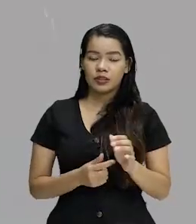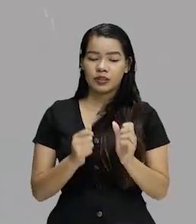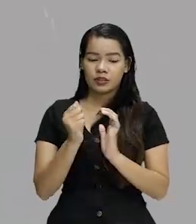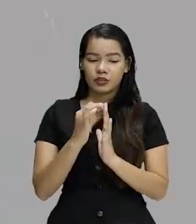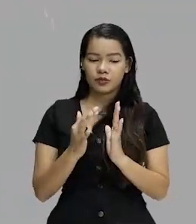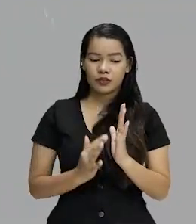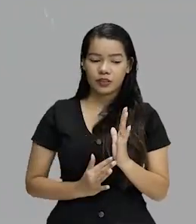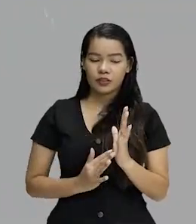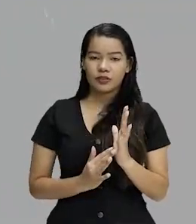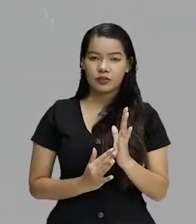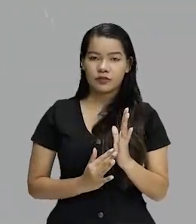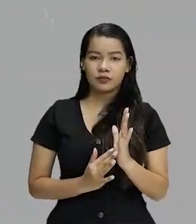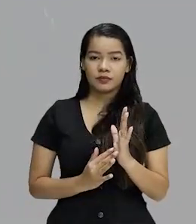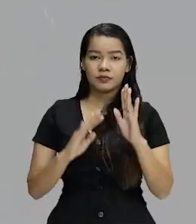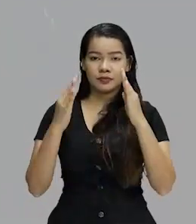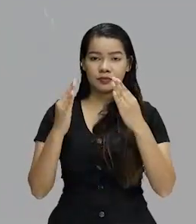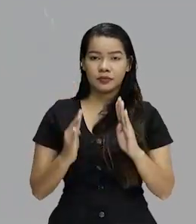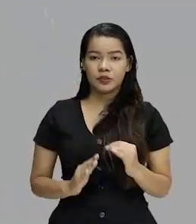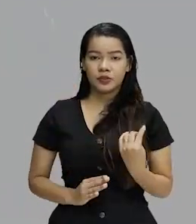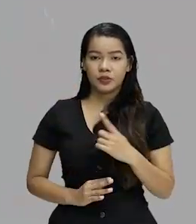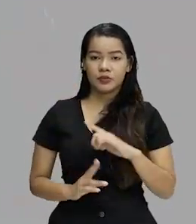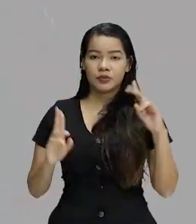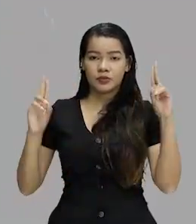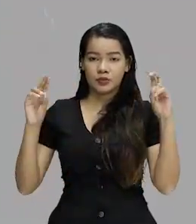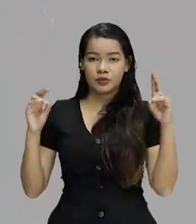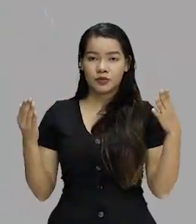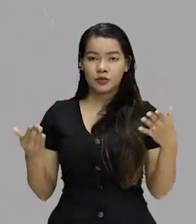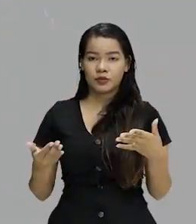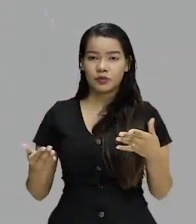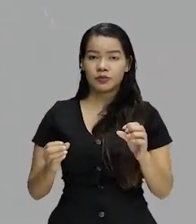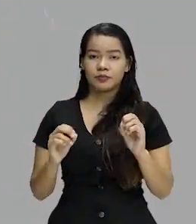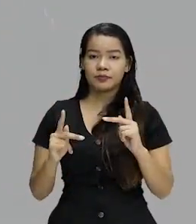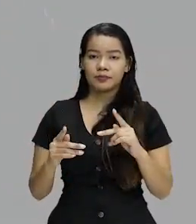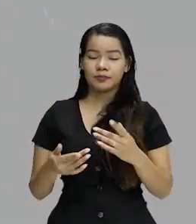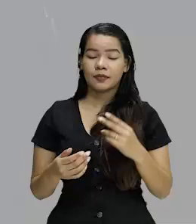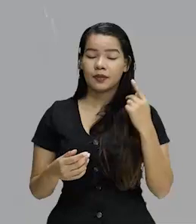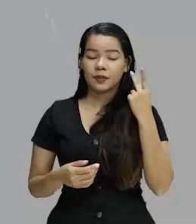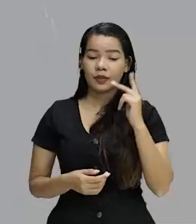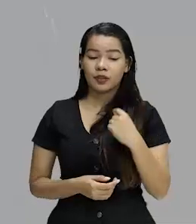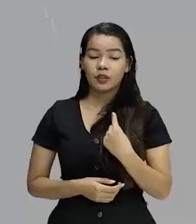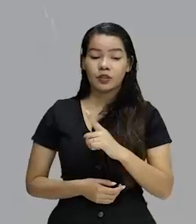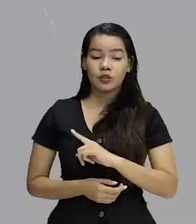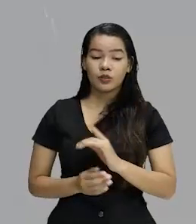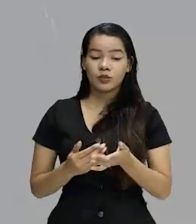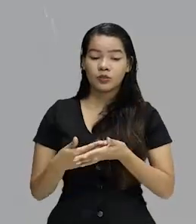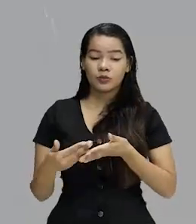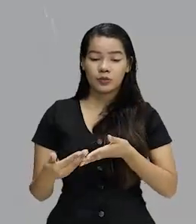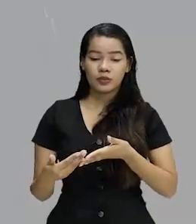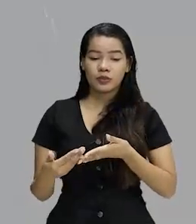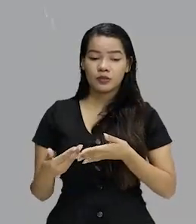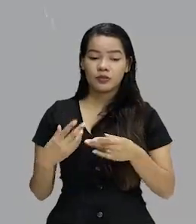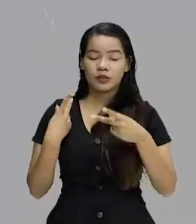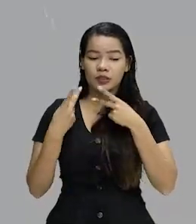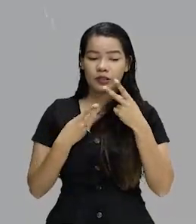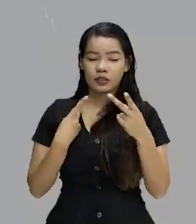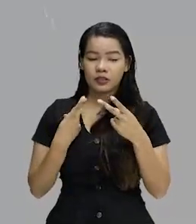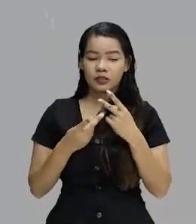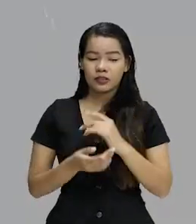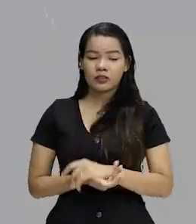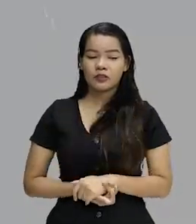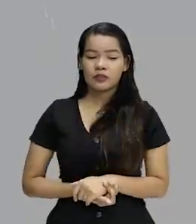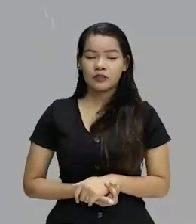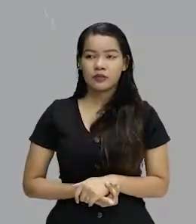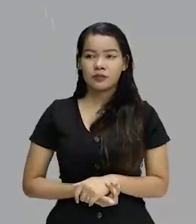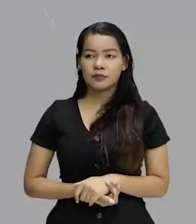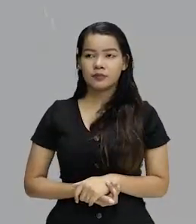exercícios considerando esse nosso assunto de hoje, tá bom? E, para começar, nós vamos falar do simple future